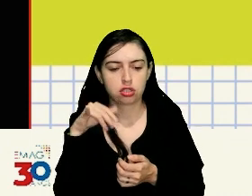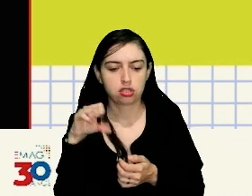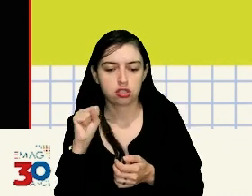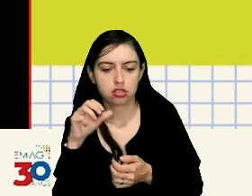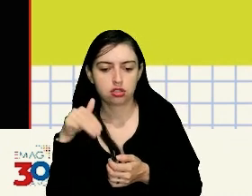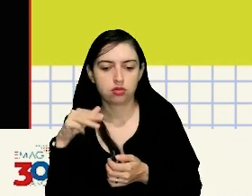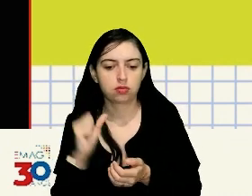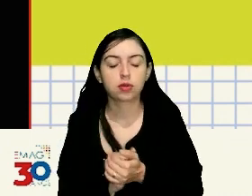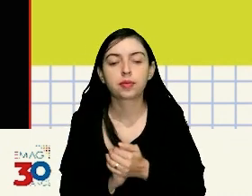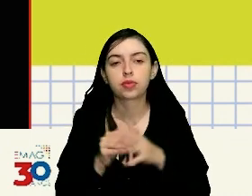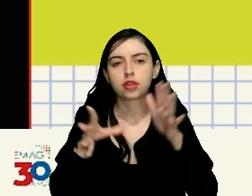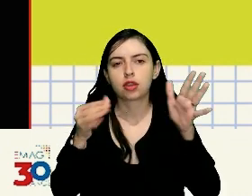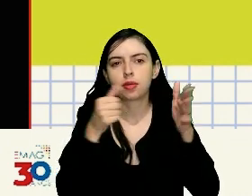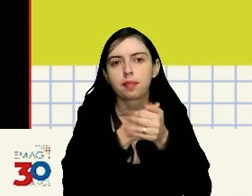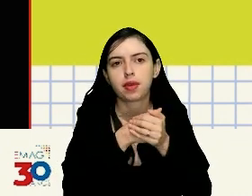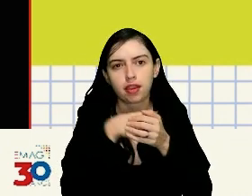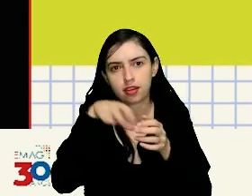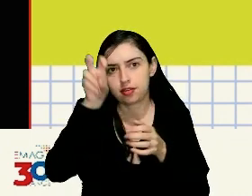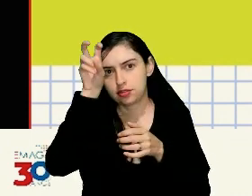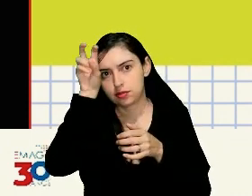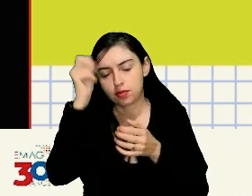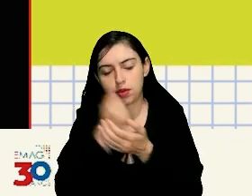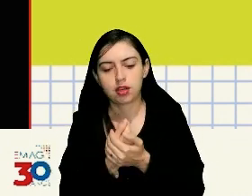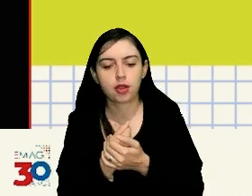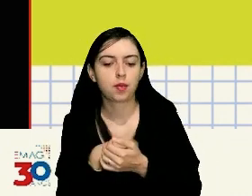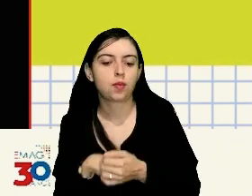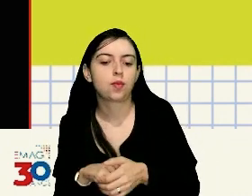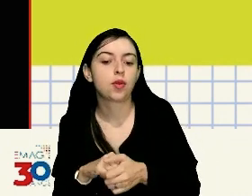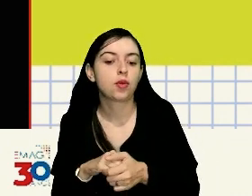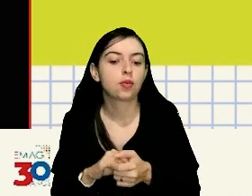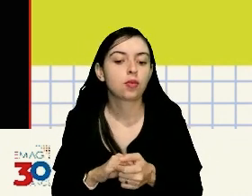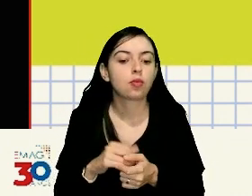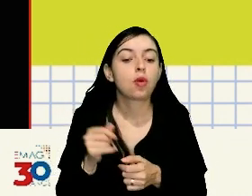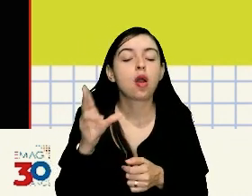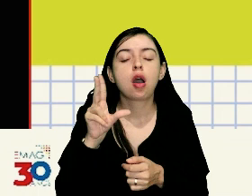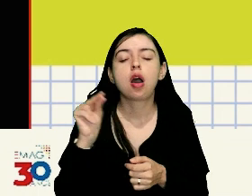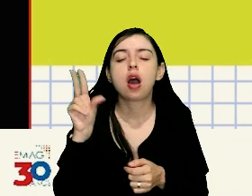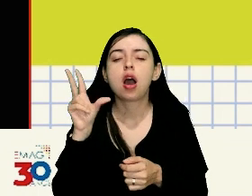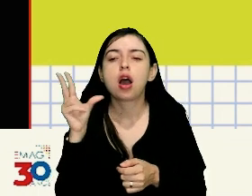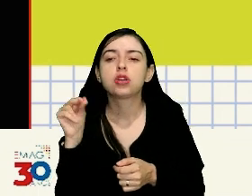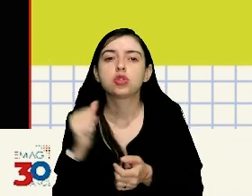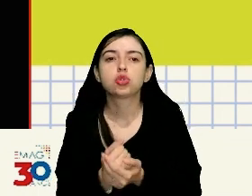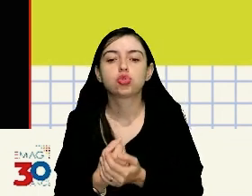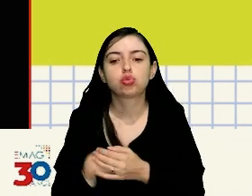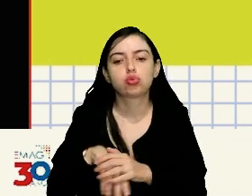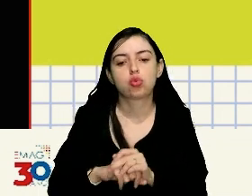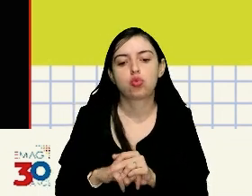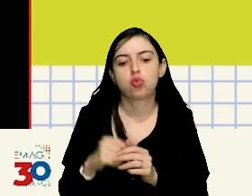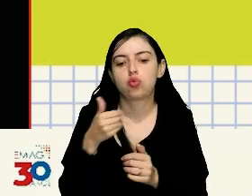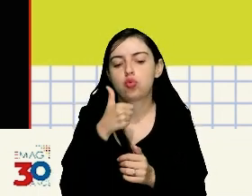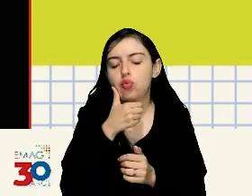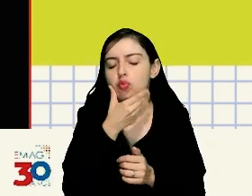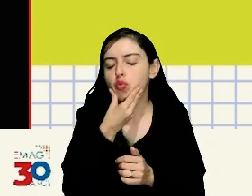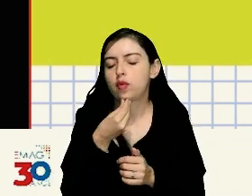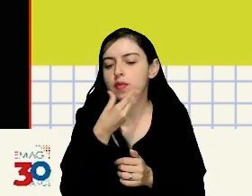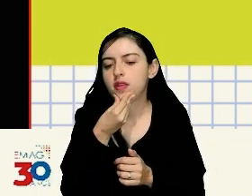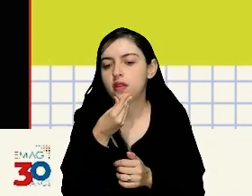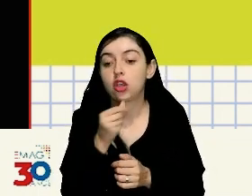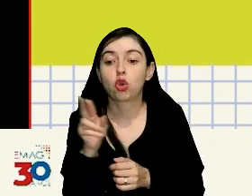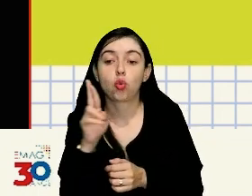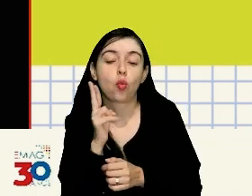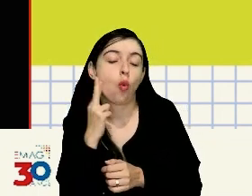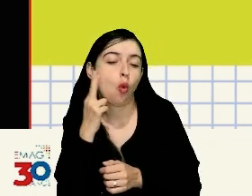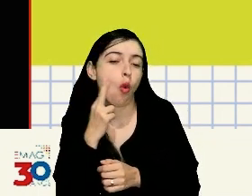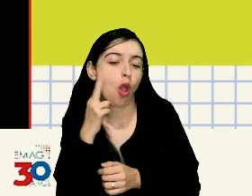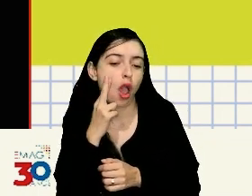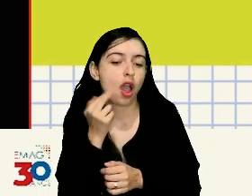meu bode tá solto, sabe assim? Azul é de menino e rosa é de menina. Olha, não senta assim que mocinha não senta desse jeito. Ou para